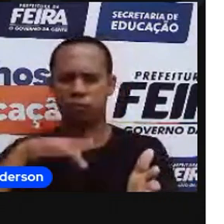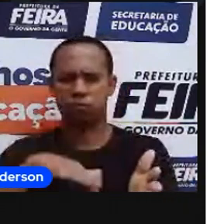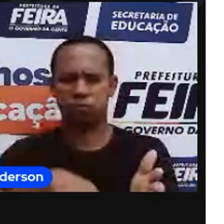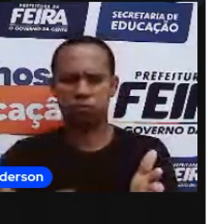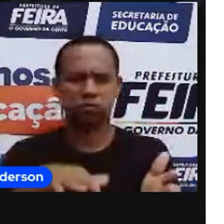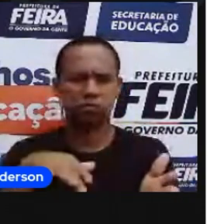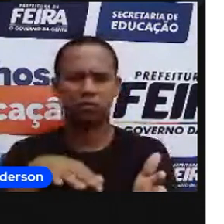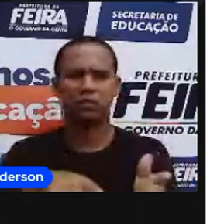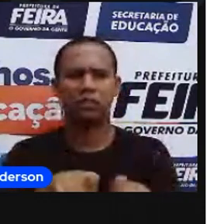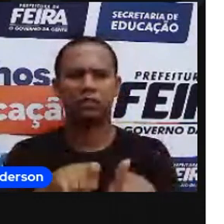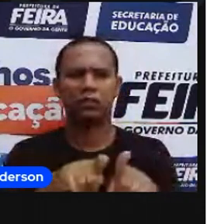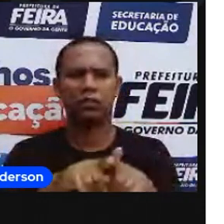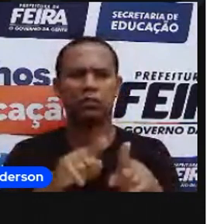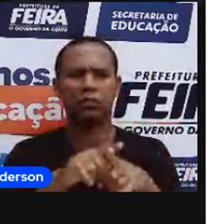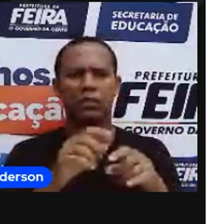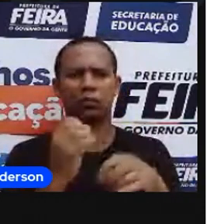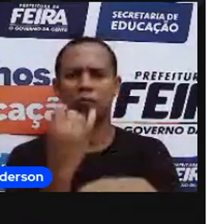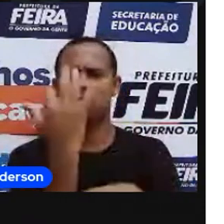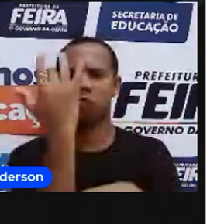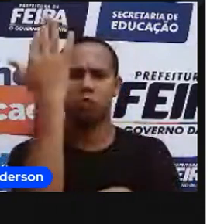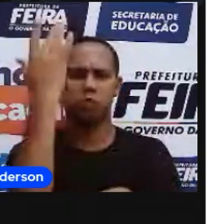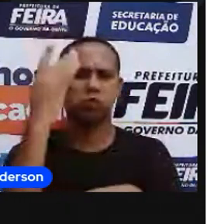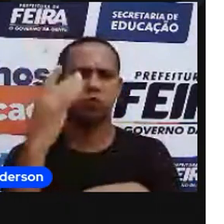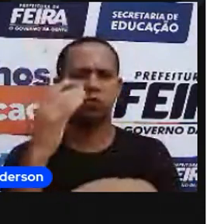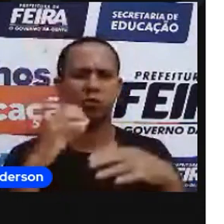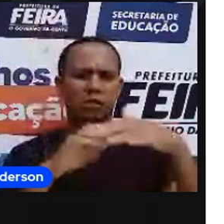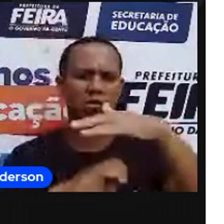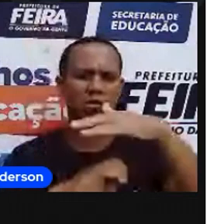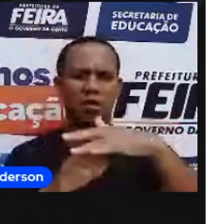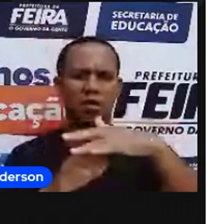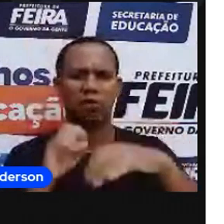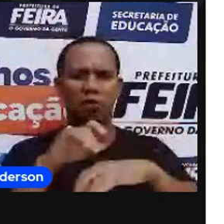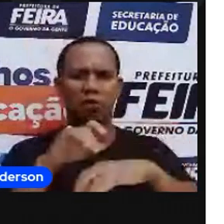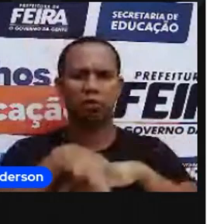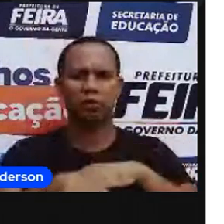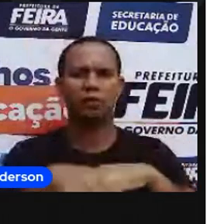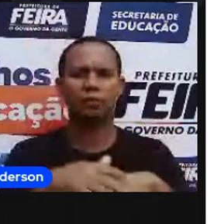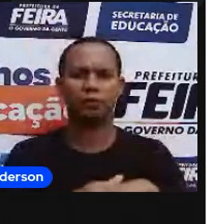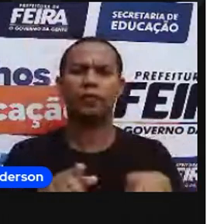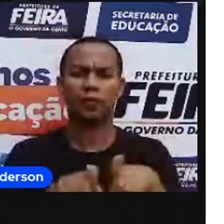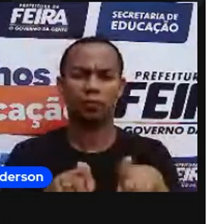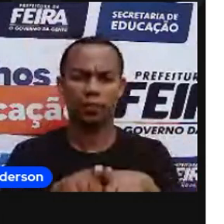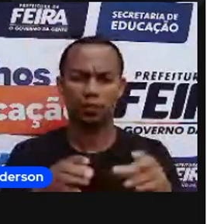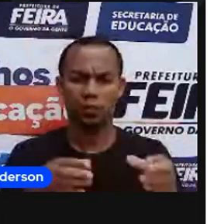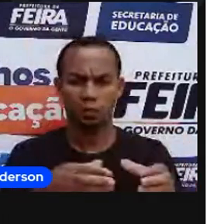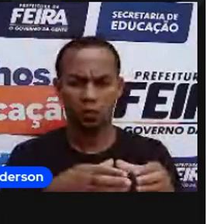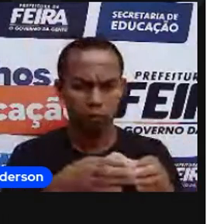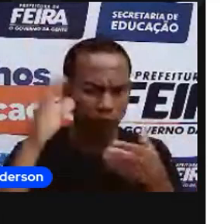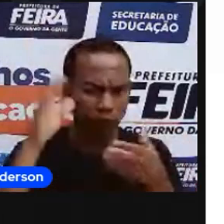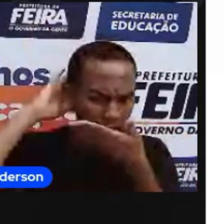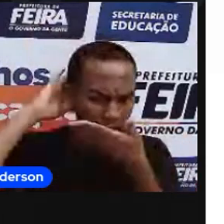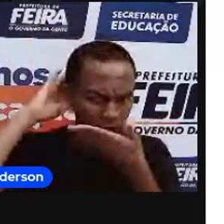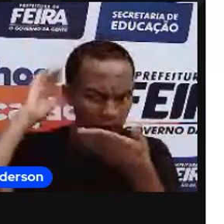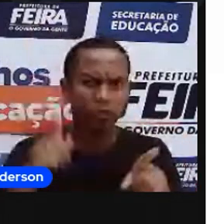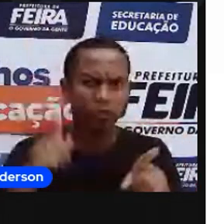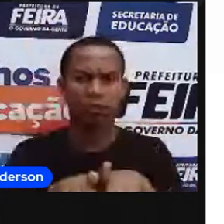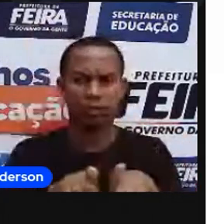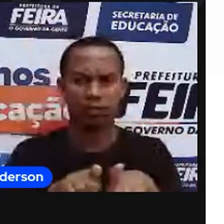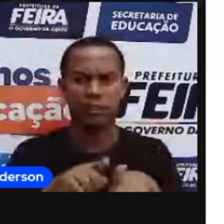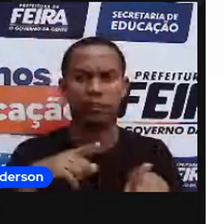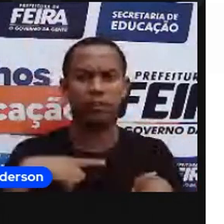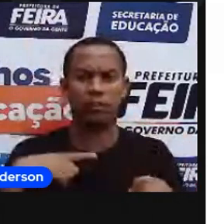industrial. Os povos indígenas também têm enfrentado este tipo de problema. Nas aldeias,